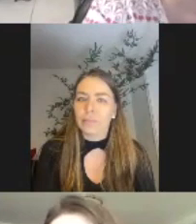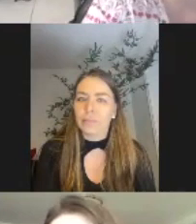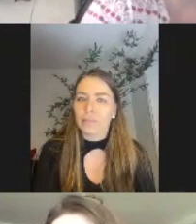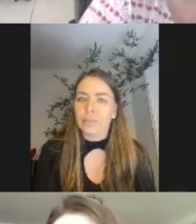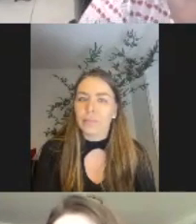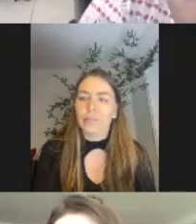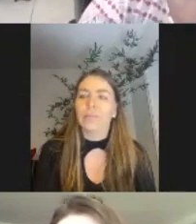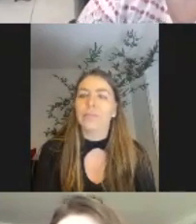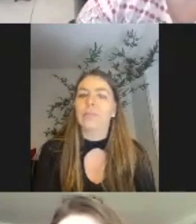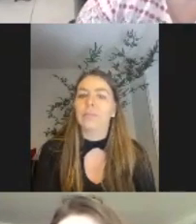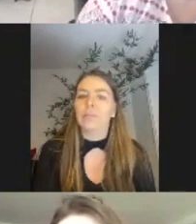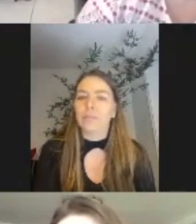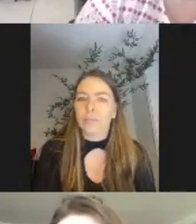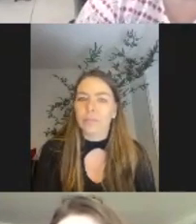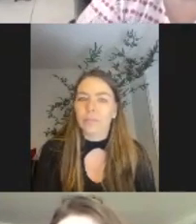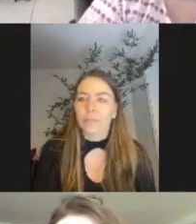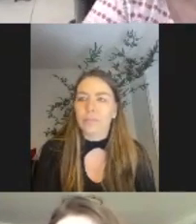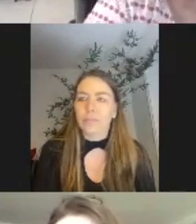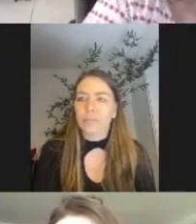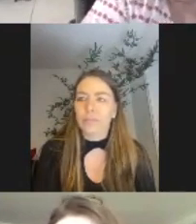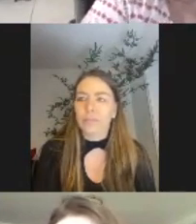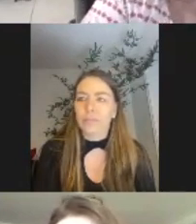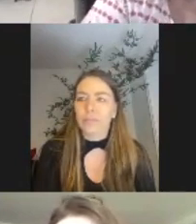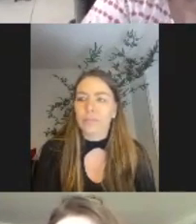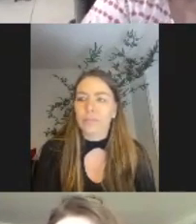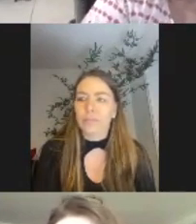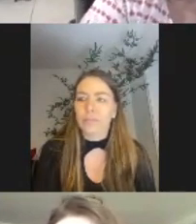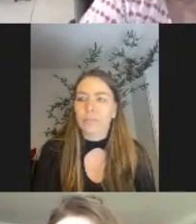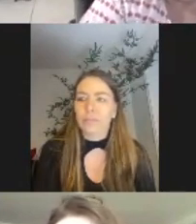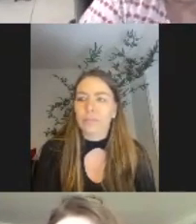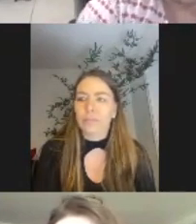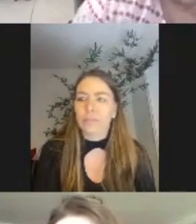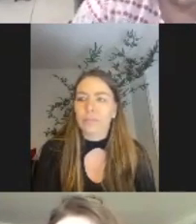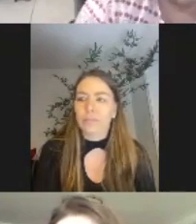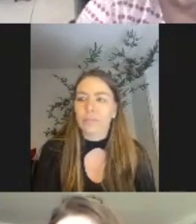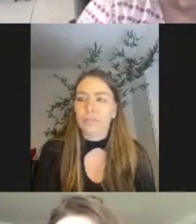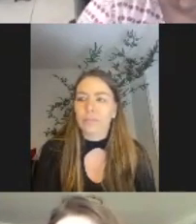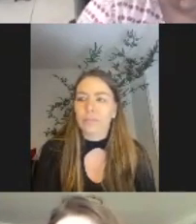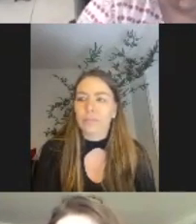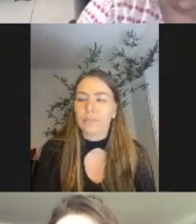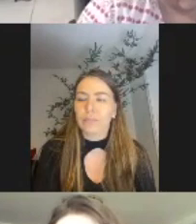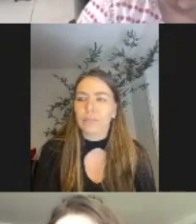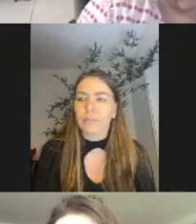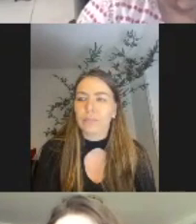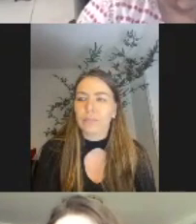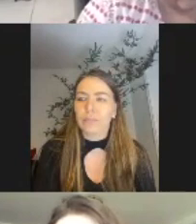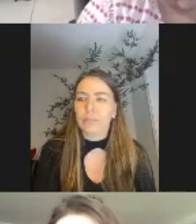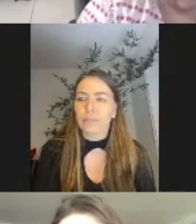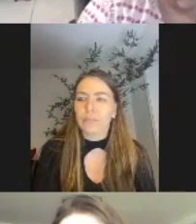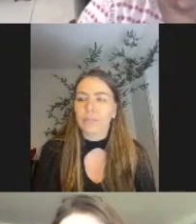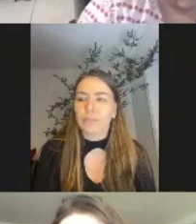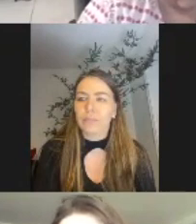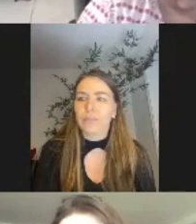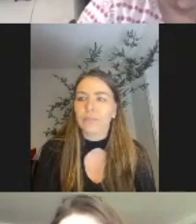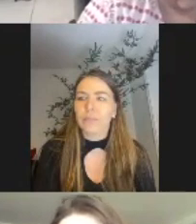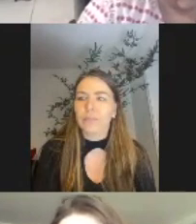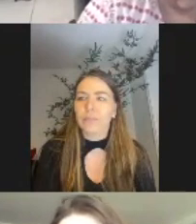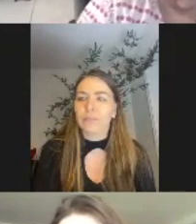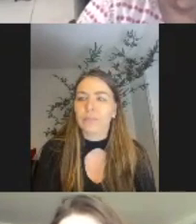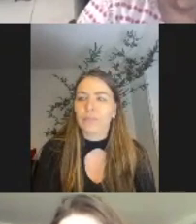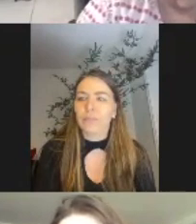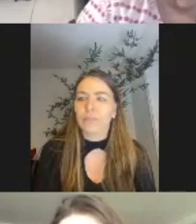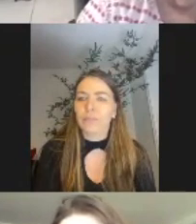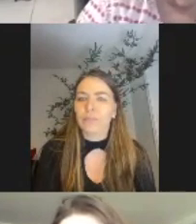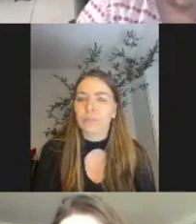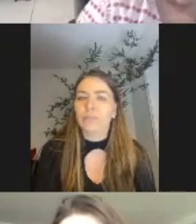venda, gente, é uma dica que eu dou, tá? É bem legal você deixar bem claro para o seu público o adoçante que você